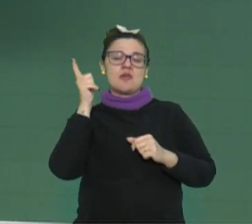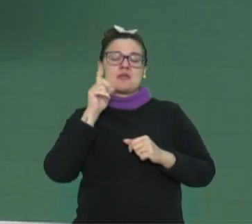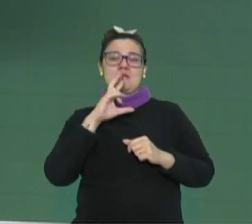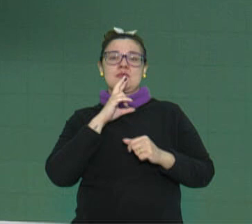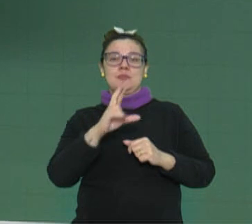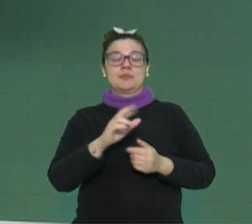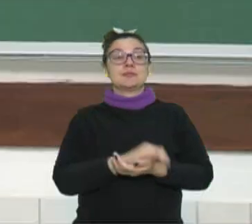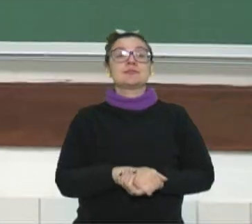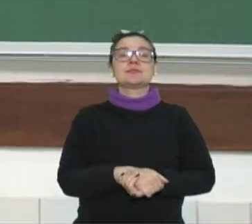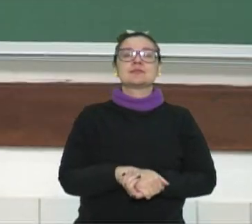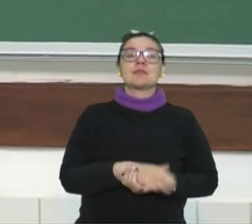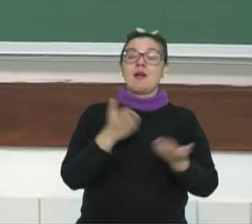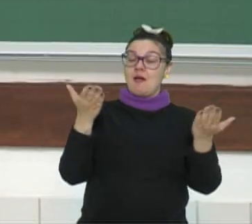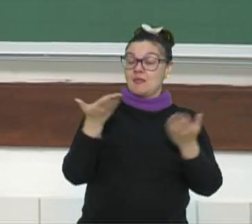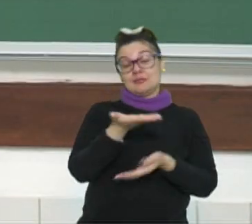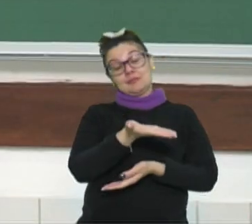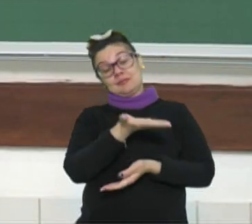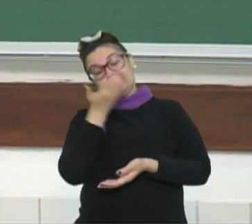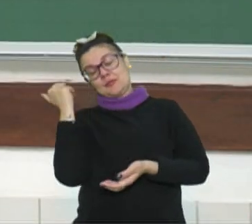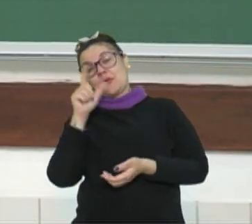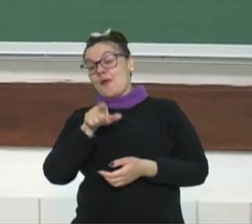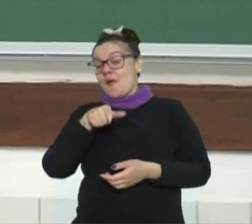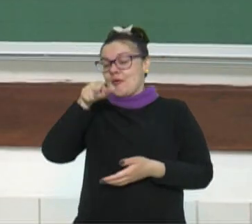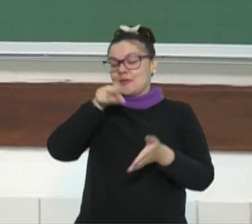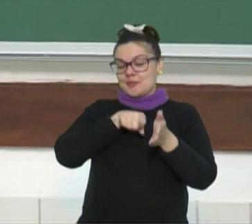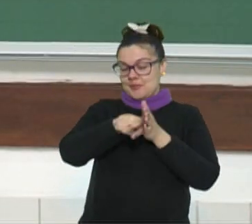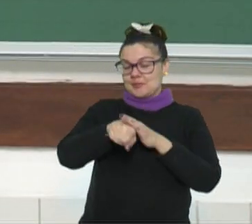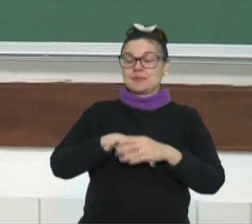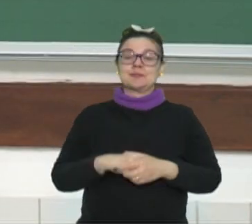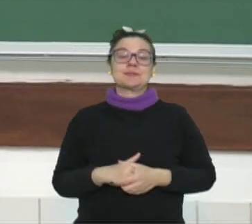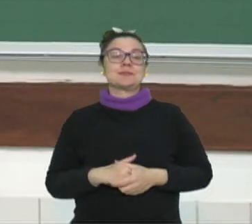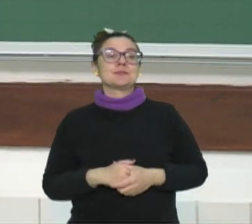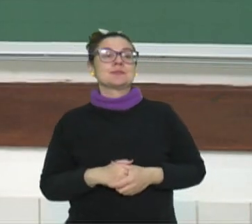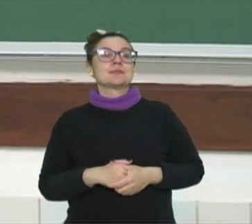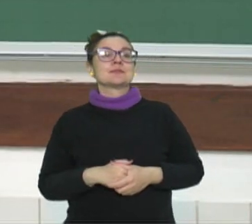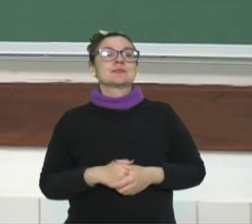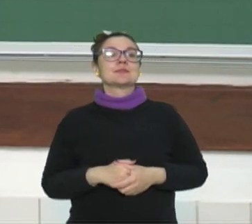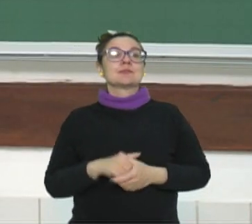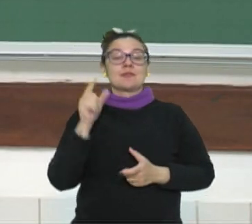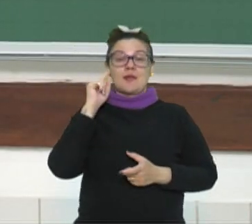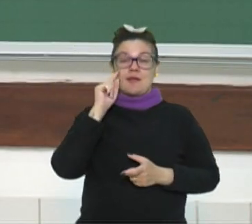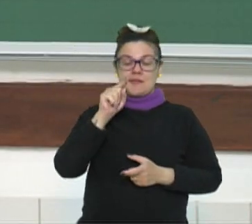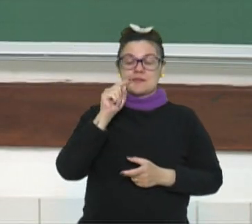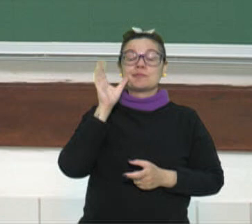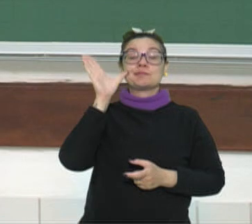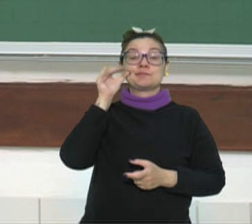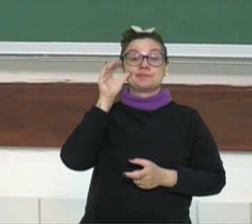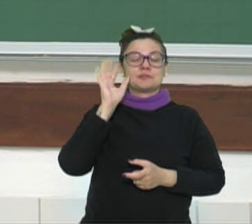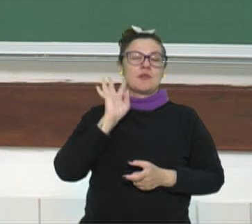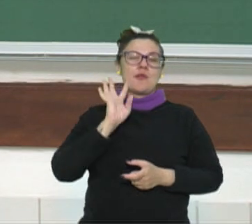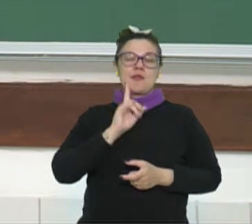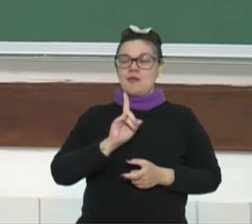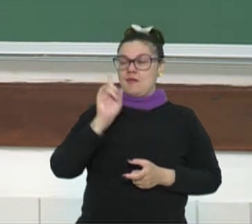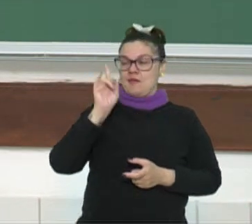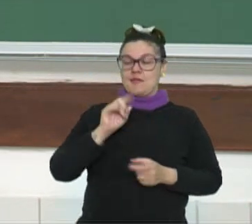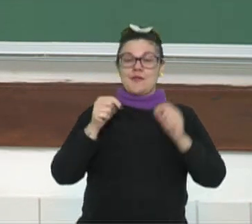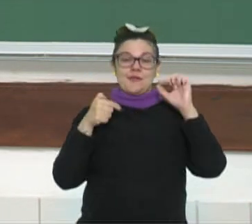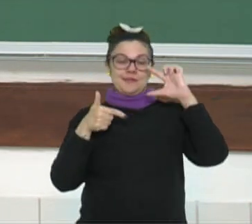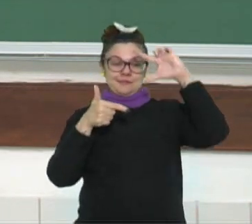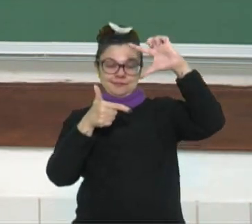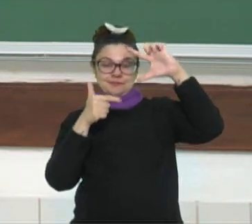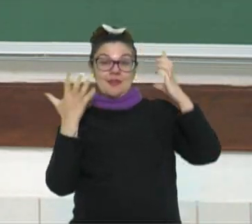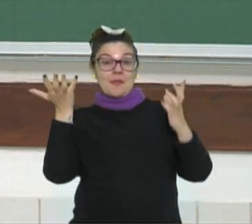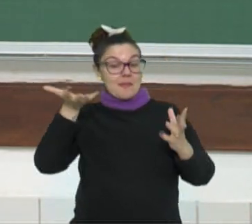questão. Vamos, então, à próxima questão, né, do Enem. E ela é uma questão bem curiosa. Olha o texto da Mafalda